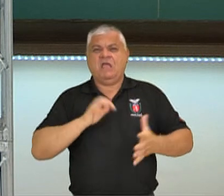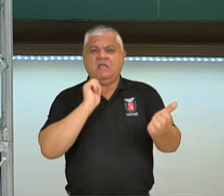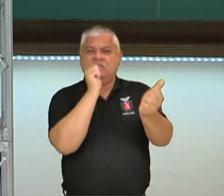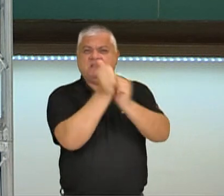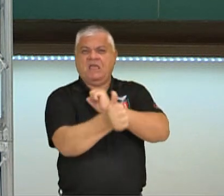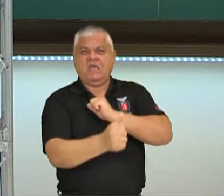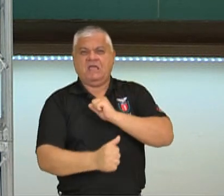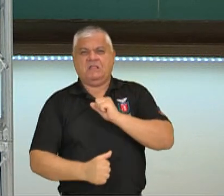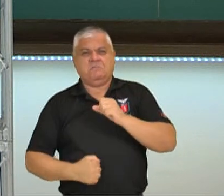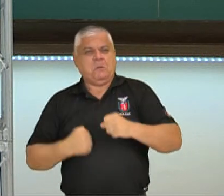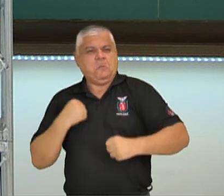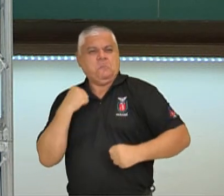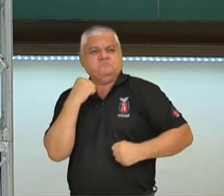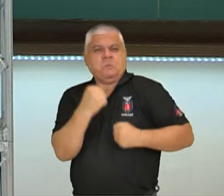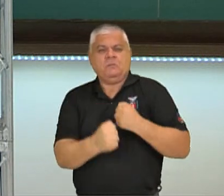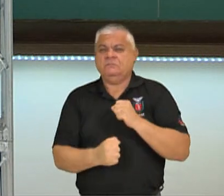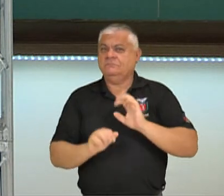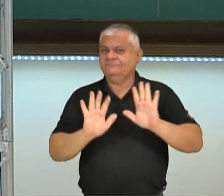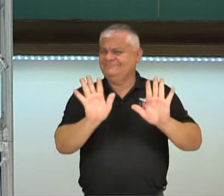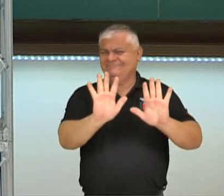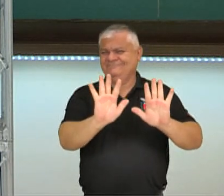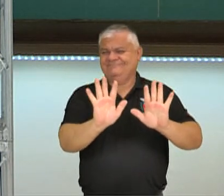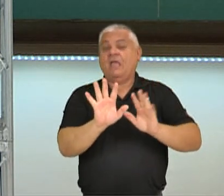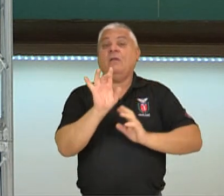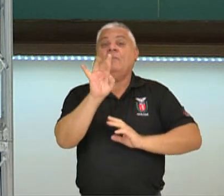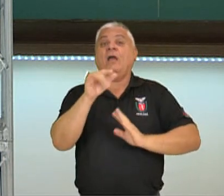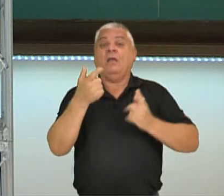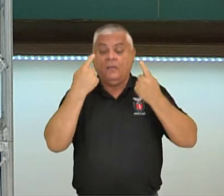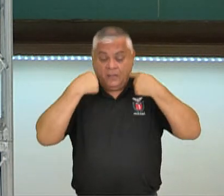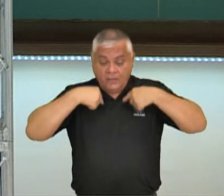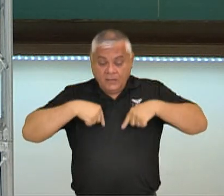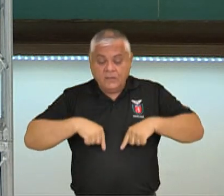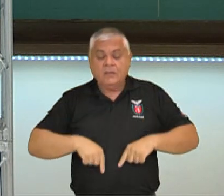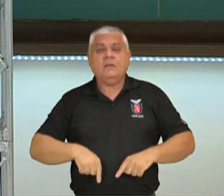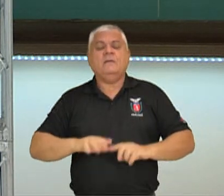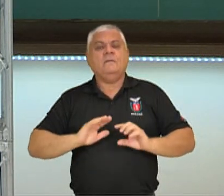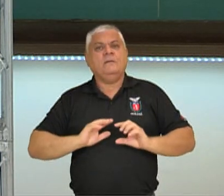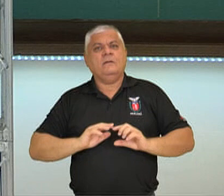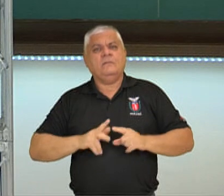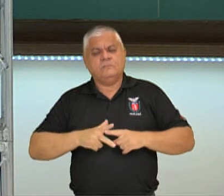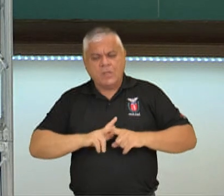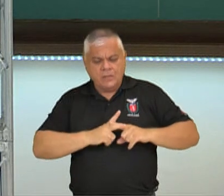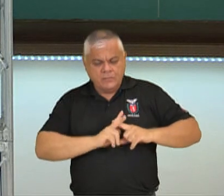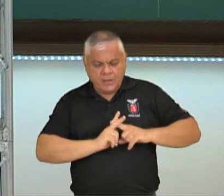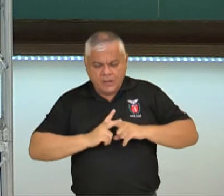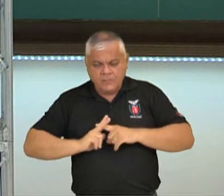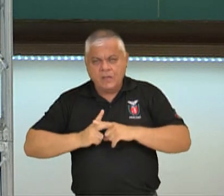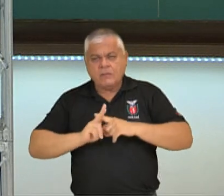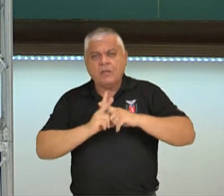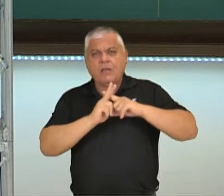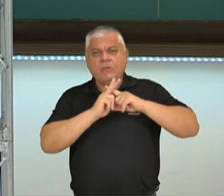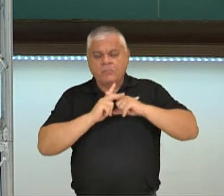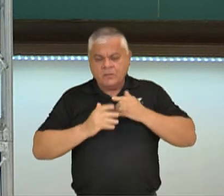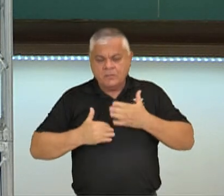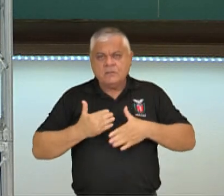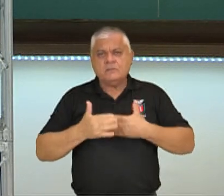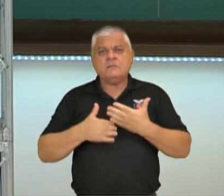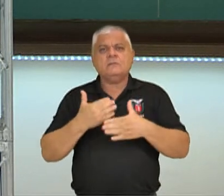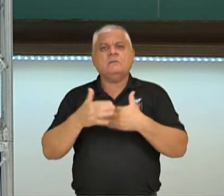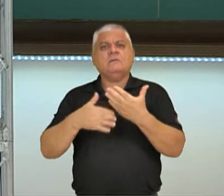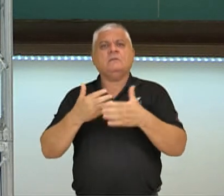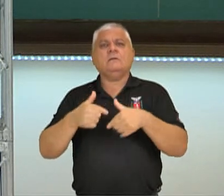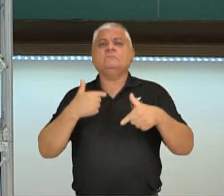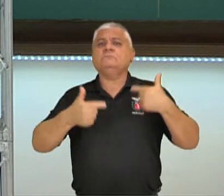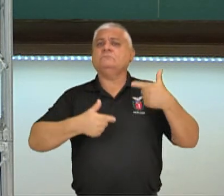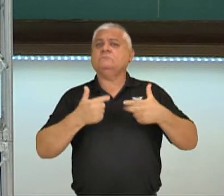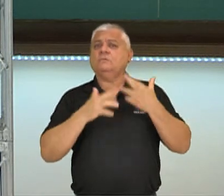de alta performance, mas a gente fala em condicionamento físico para melhorar o nosso desempenho nas atividades